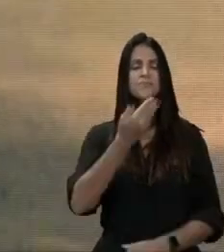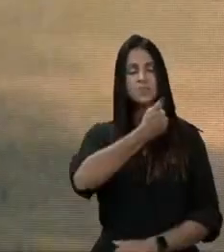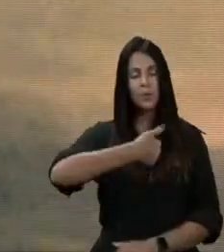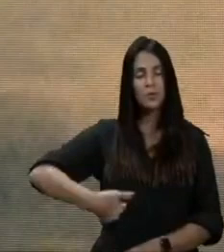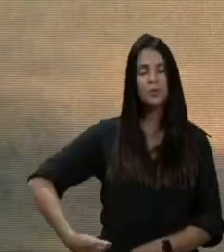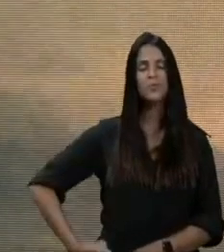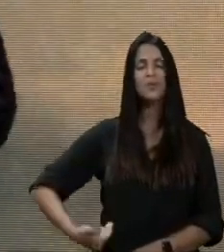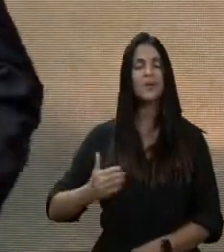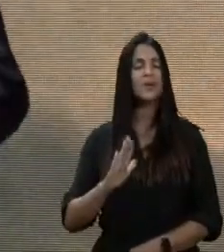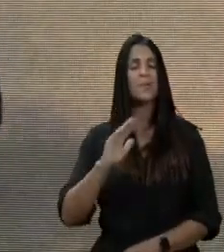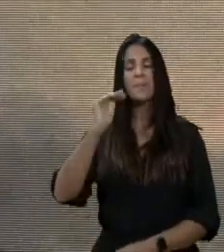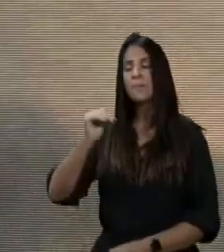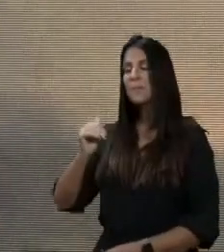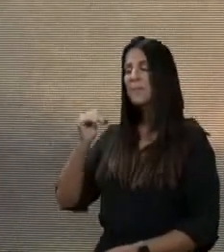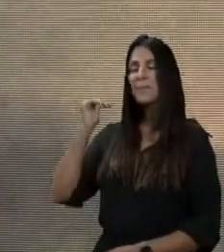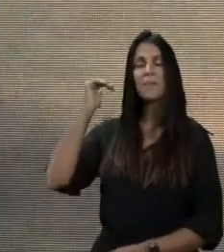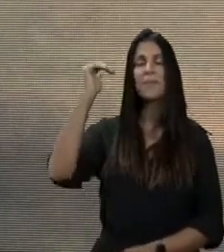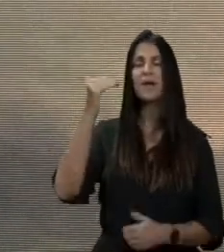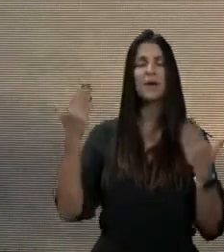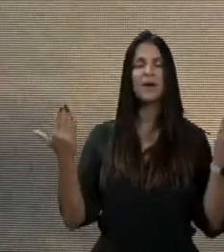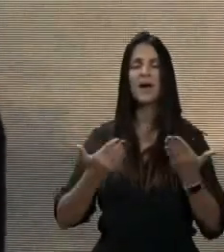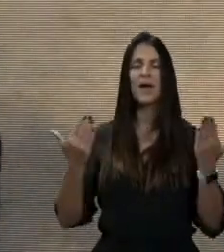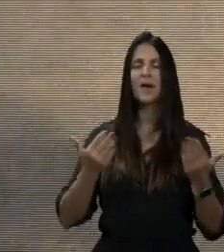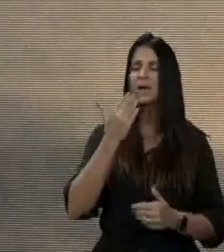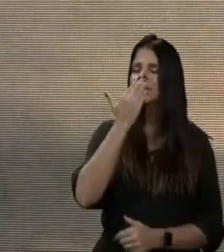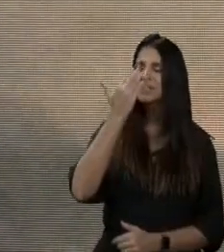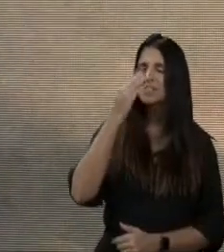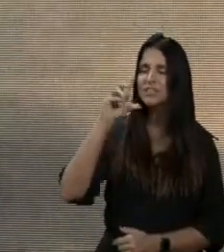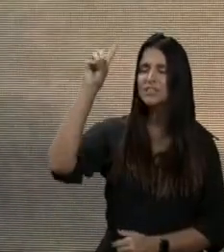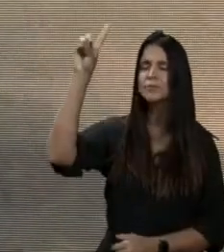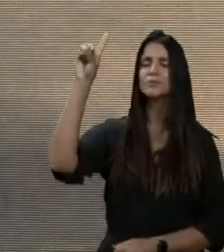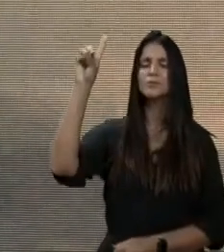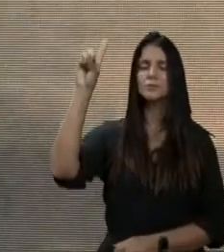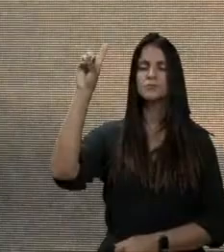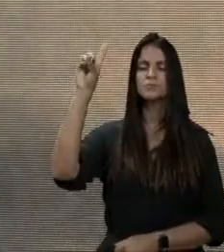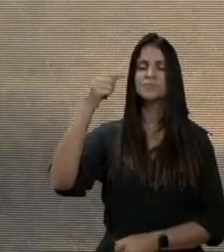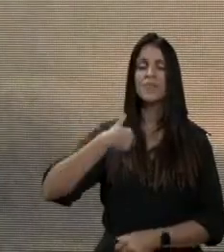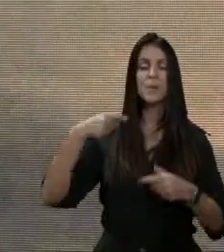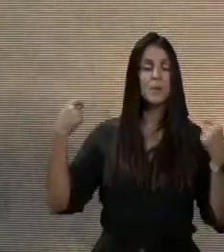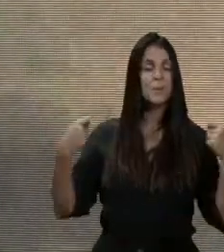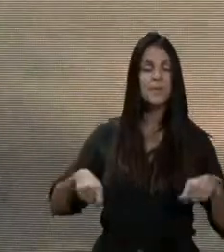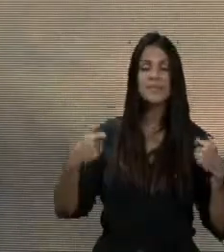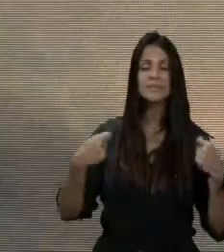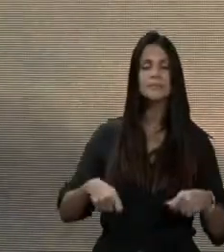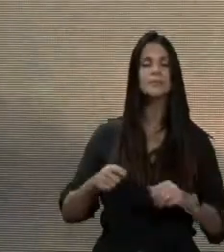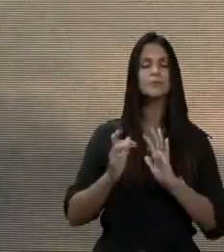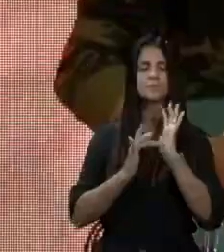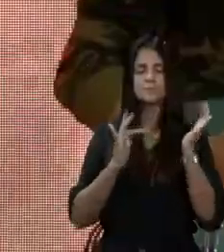reconhecimento é eu que tô fazendo sobre mim mesmo diante do meu Deus e eu preciso de